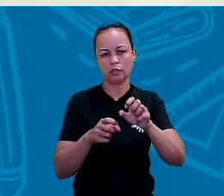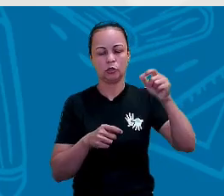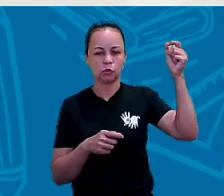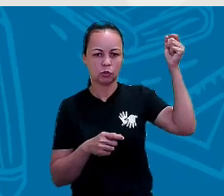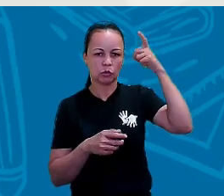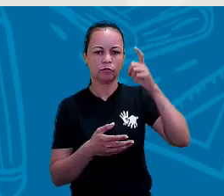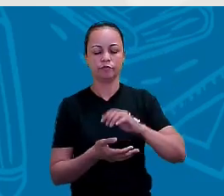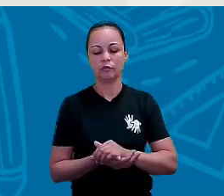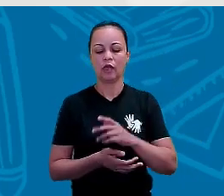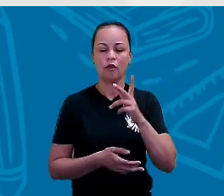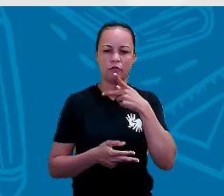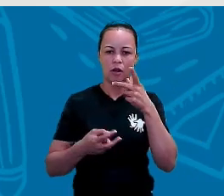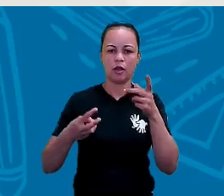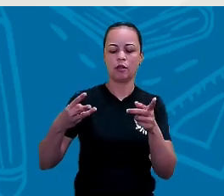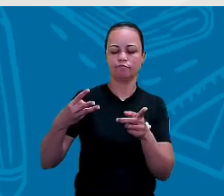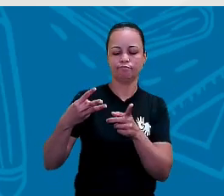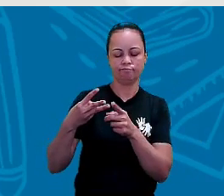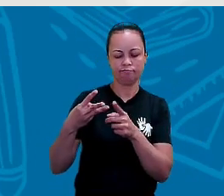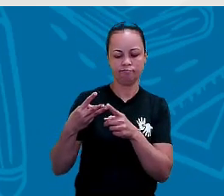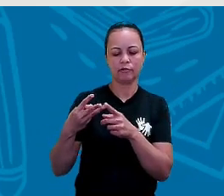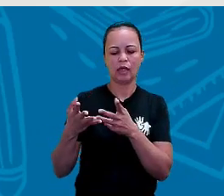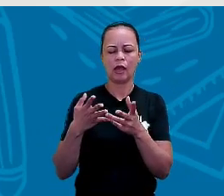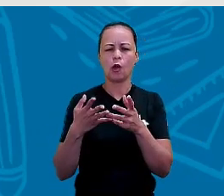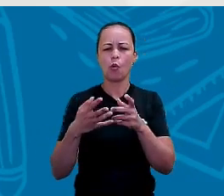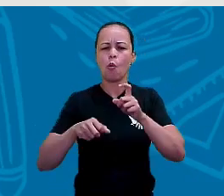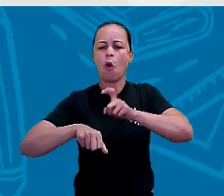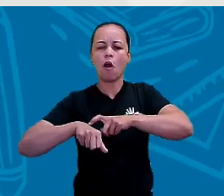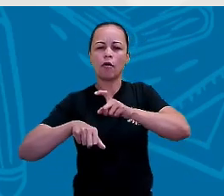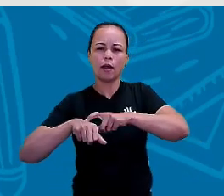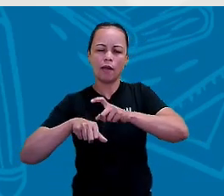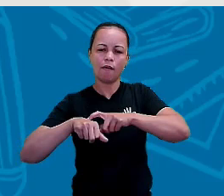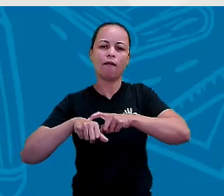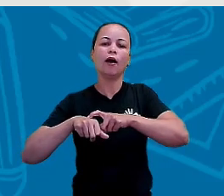precisa evitar de estar se expondo ao